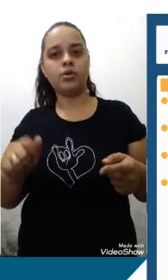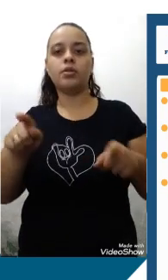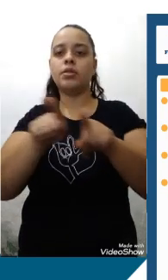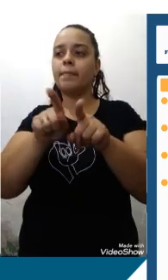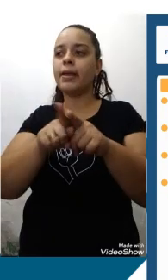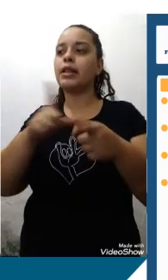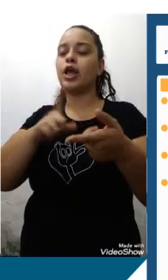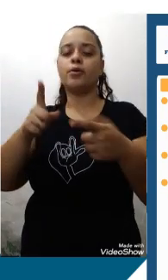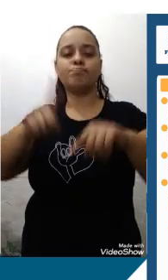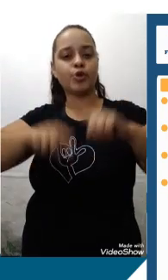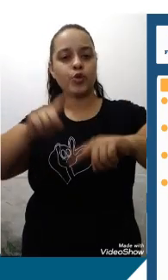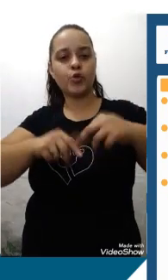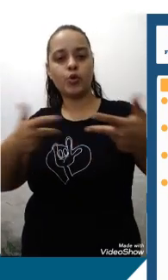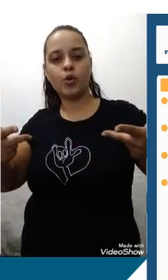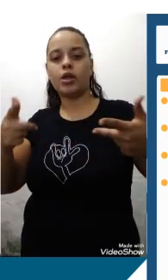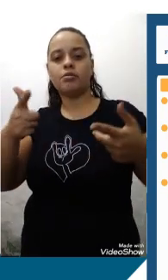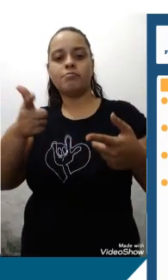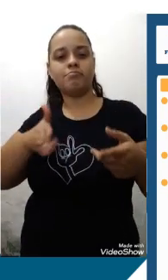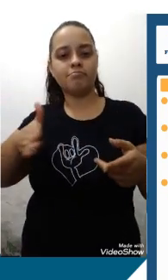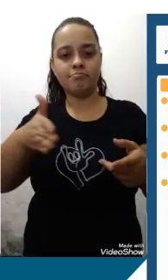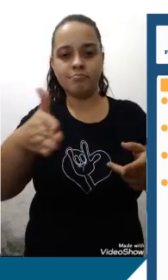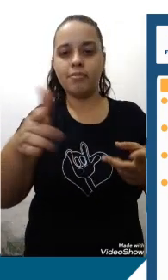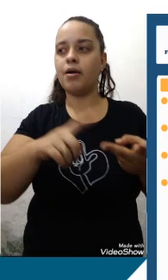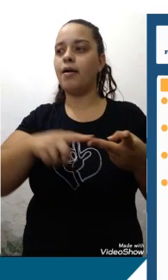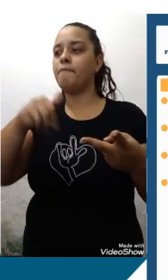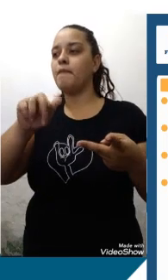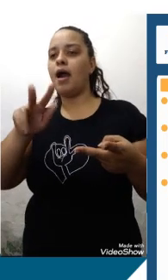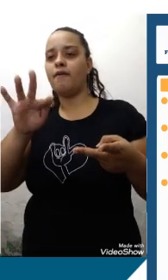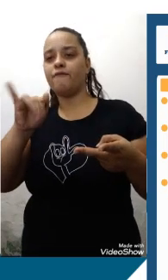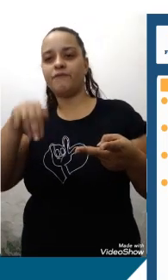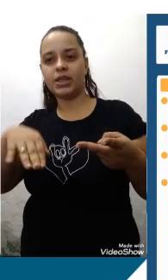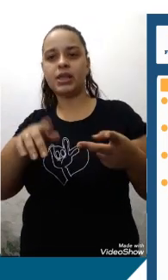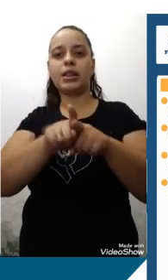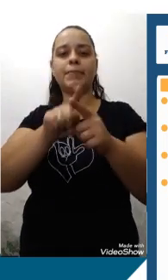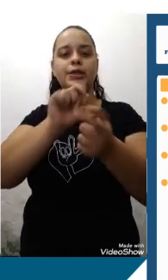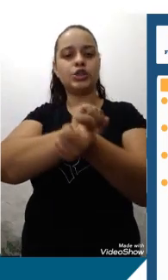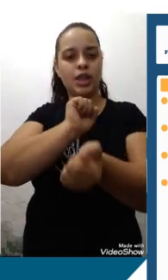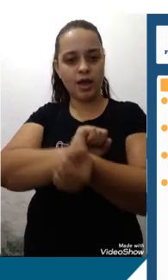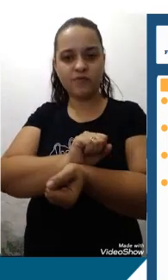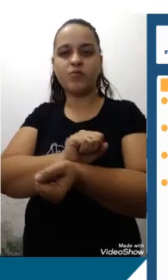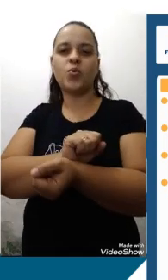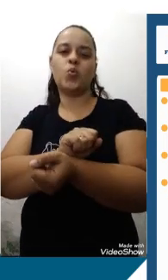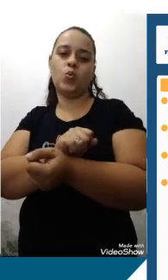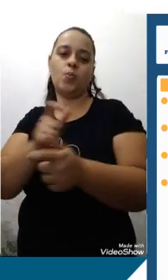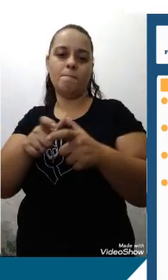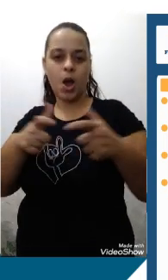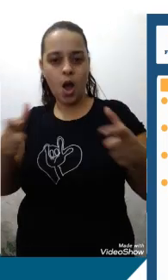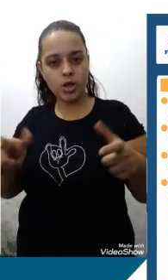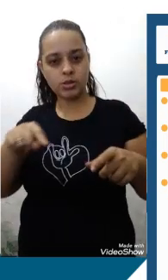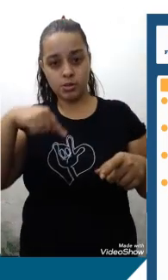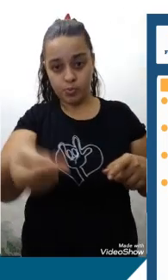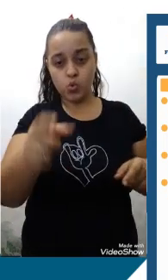grande relevância econômica que vão ser encontrados na costa africana, como o marfim e os escravizados, que vão ter um peso ainda maior depois que